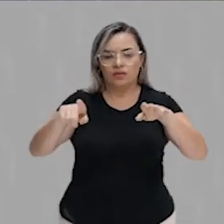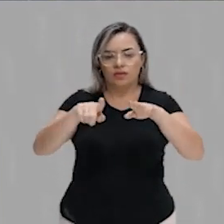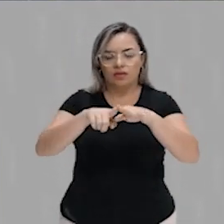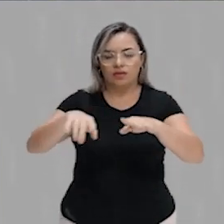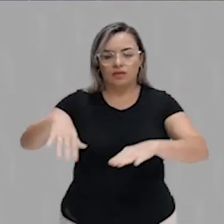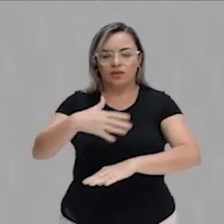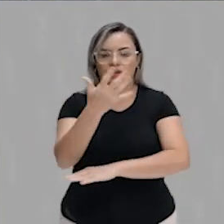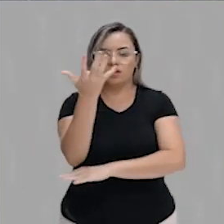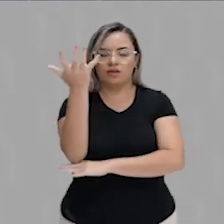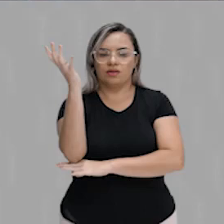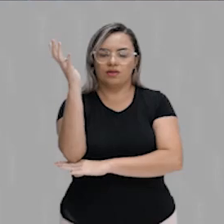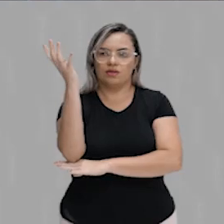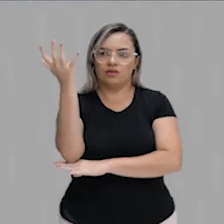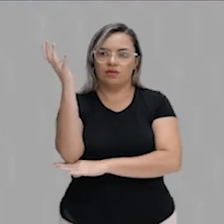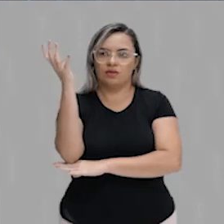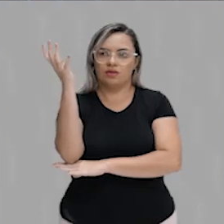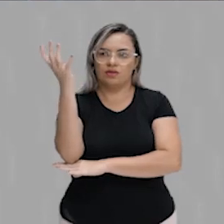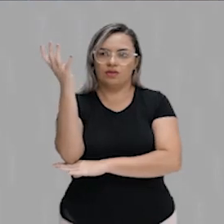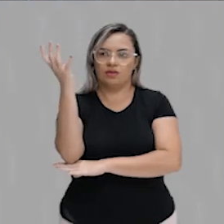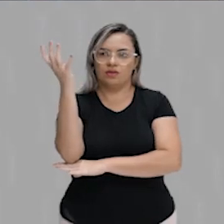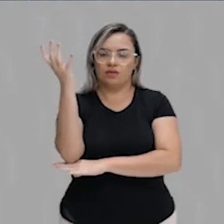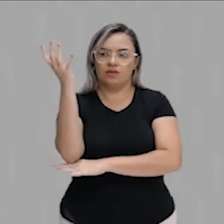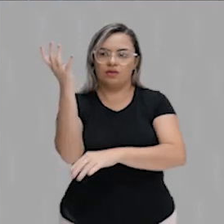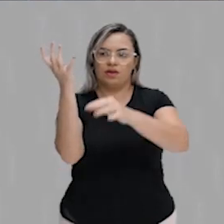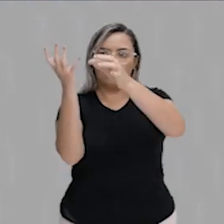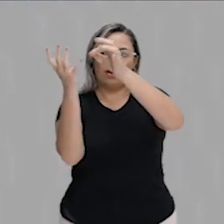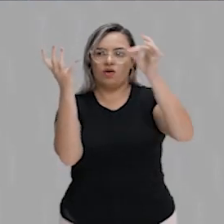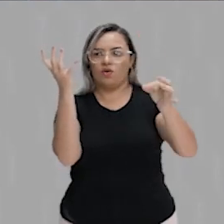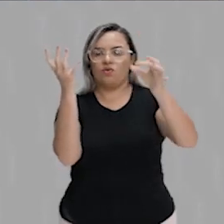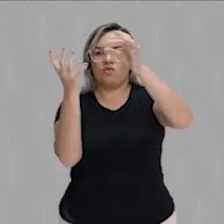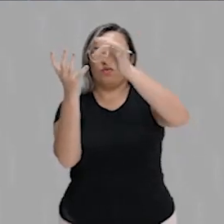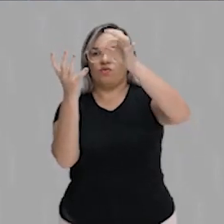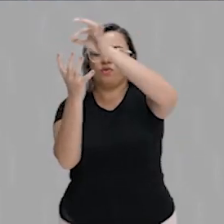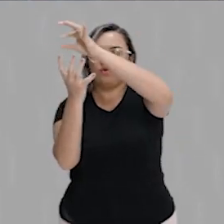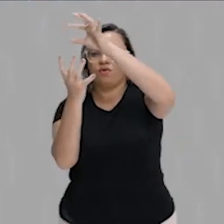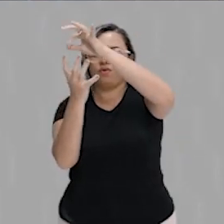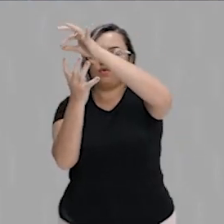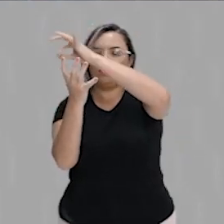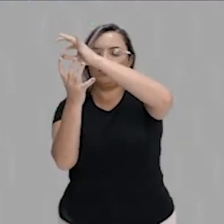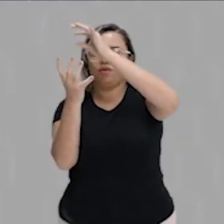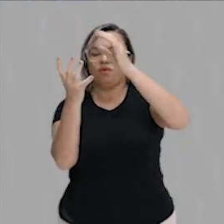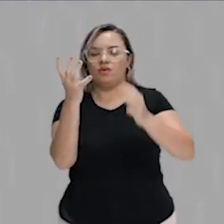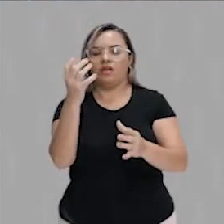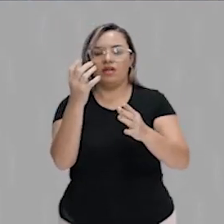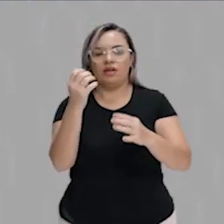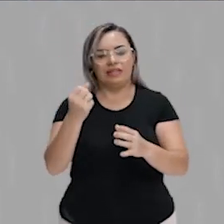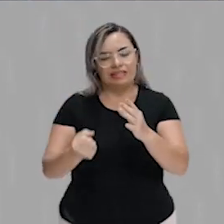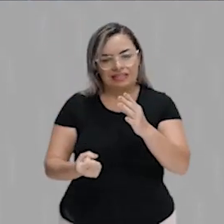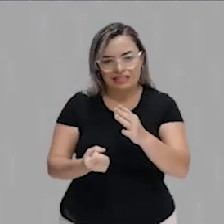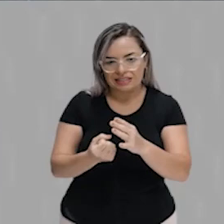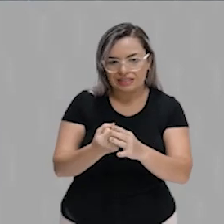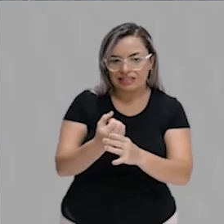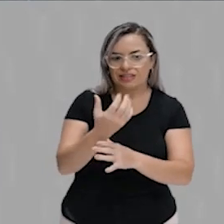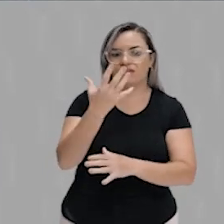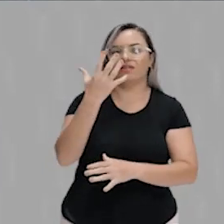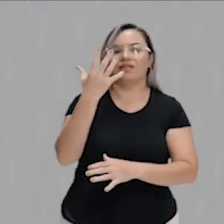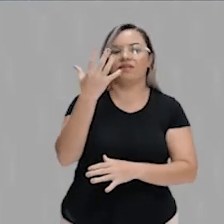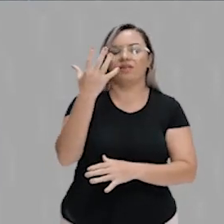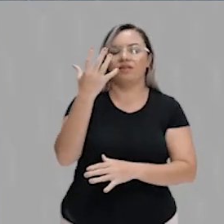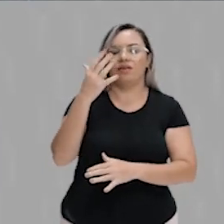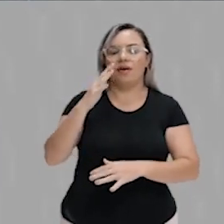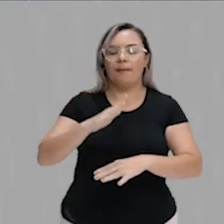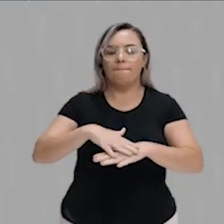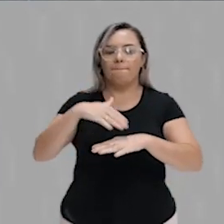que você arrancou as folhas de uma árvore. Essa árvore ela vai nascer mais folhas. Nas regiões onde